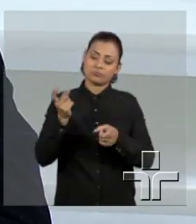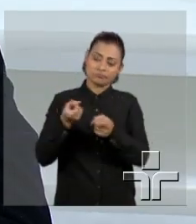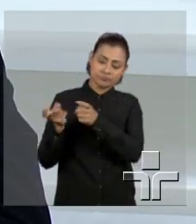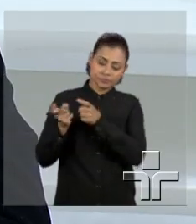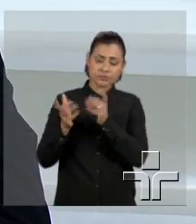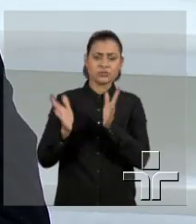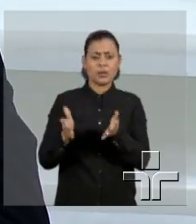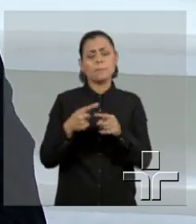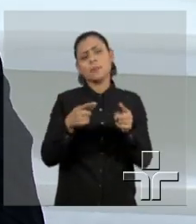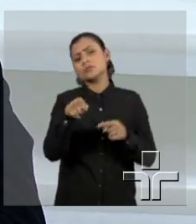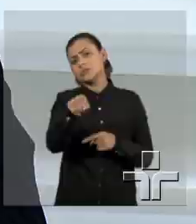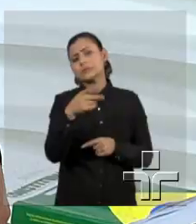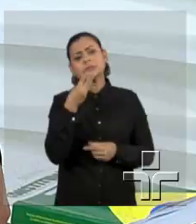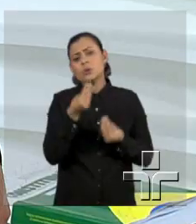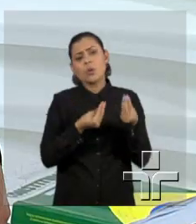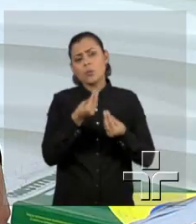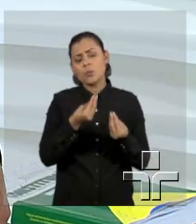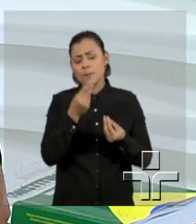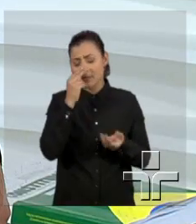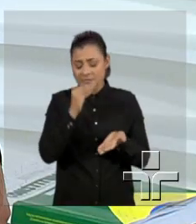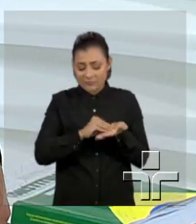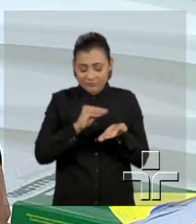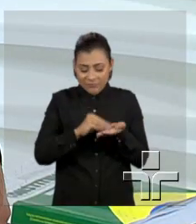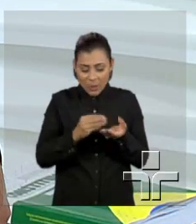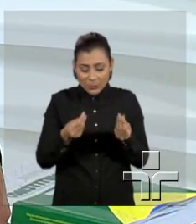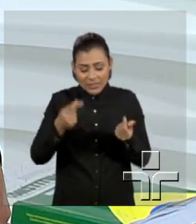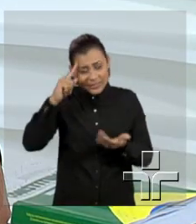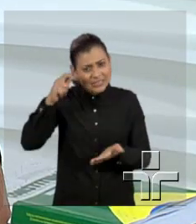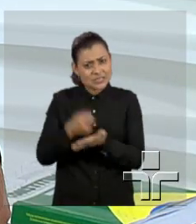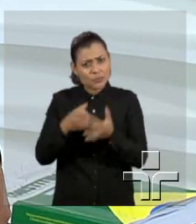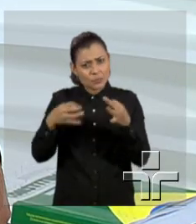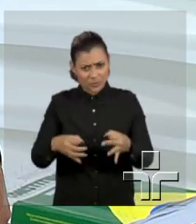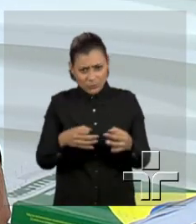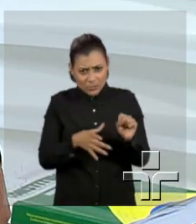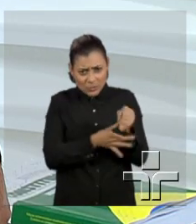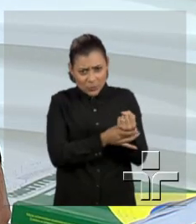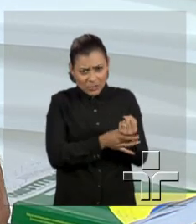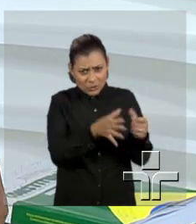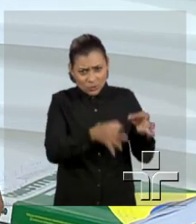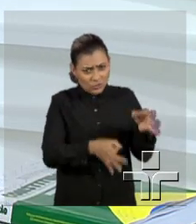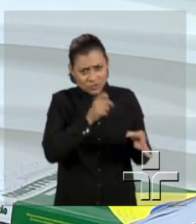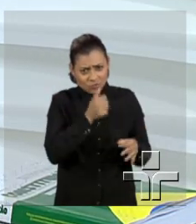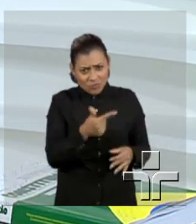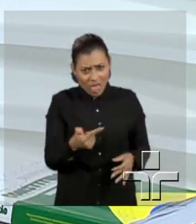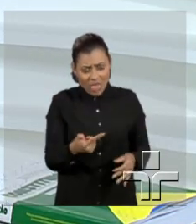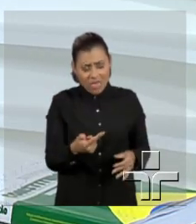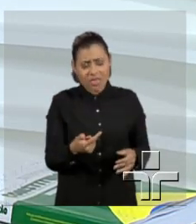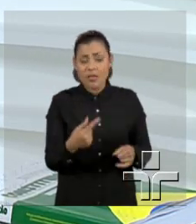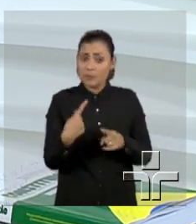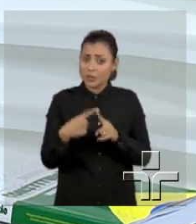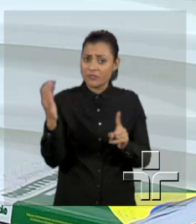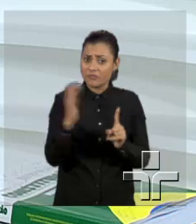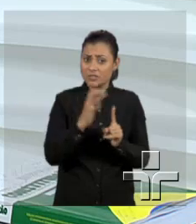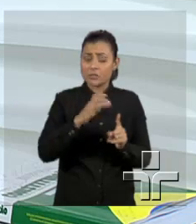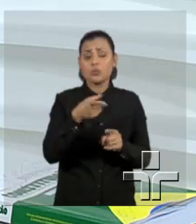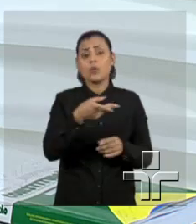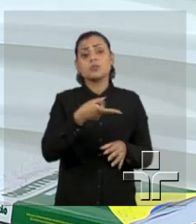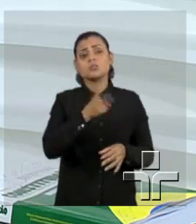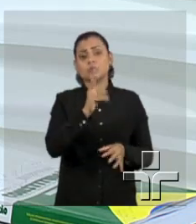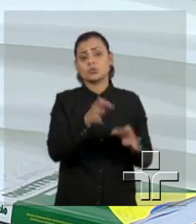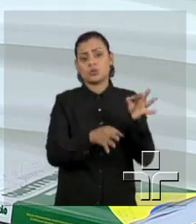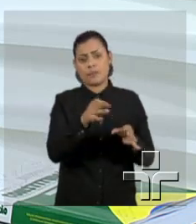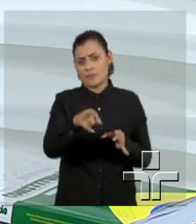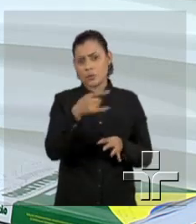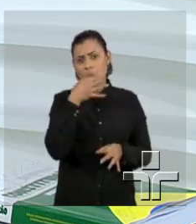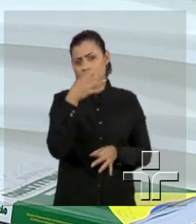essa questão? Existe essa falta de definição gera uma insegurança jurídica? Qual que é a avaliação do senhor também sobre a prisão em segunda instância? Um pouquinho